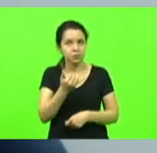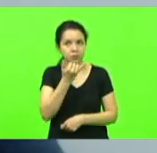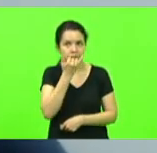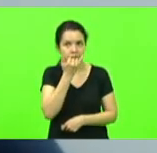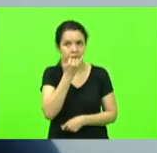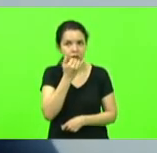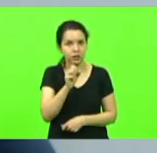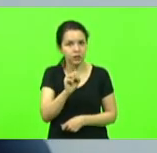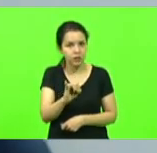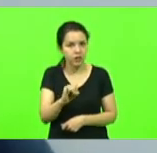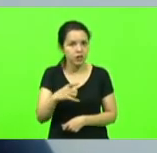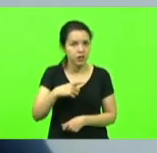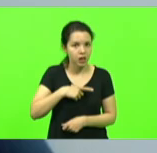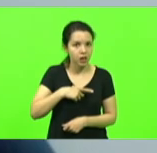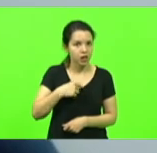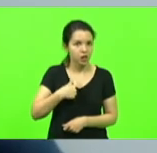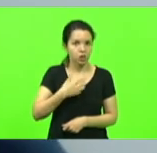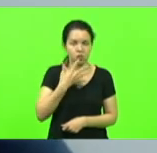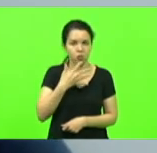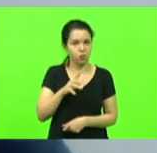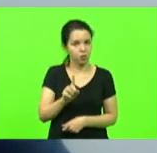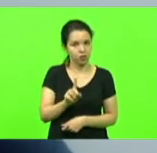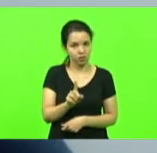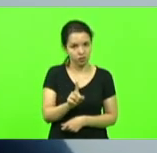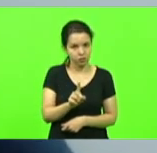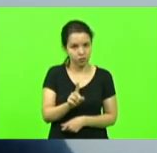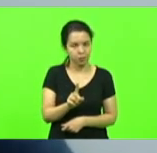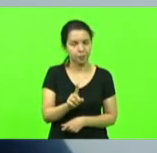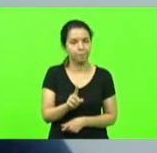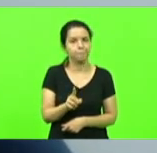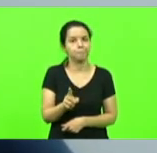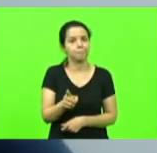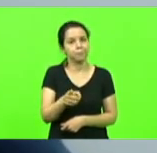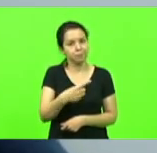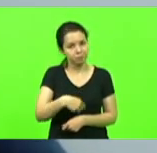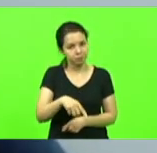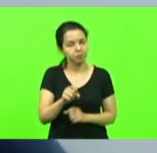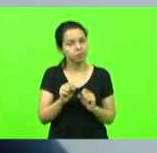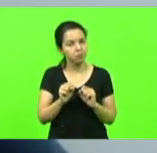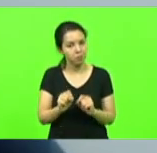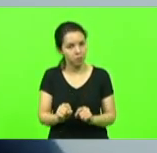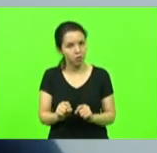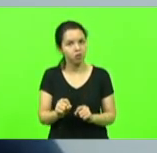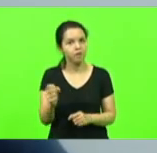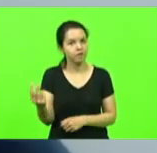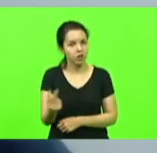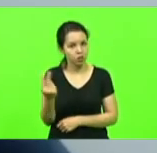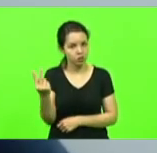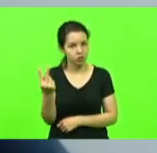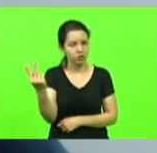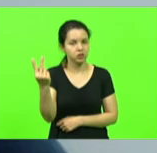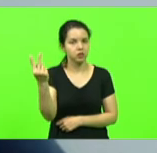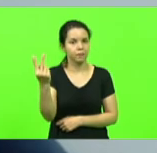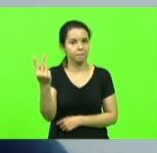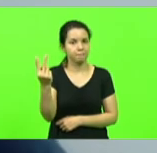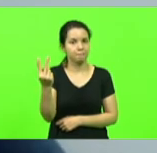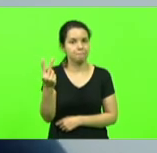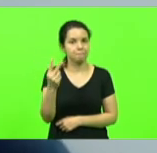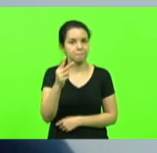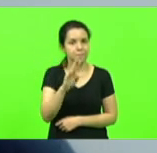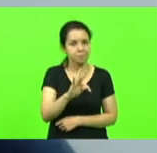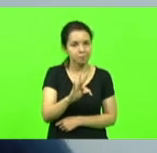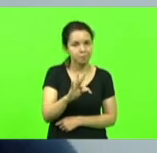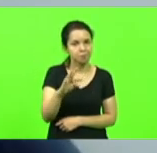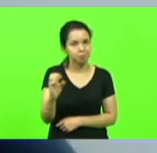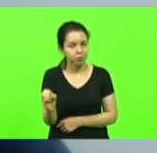repente tenha, né, eu não tenho conhecimento, e que a gente pudesse, sim, né, valorizar não só o terapeuta ocupacional, o